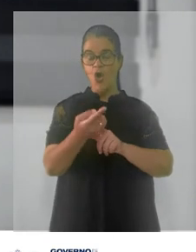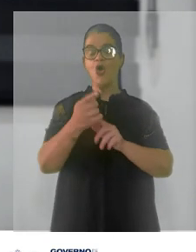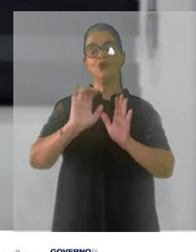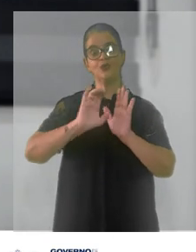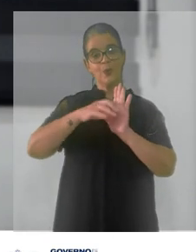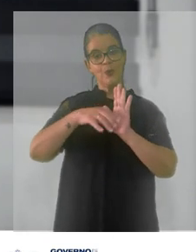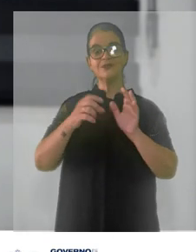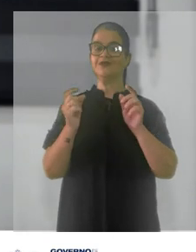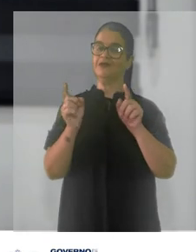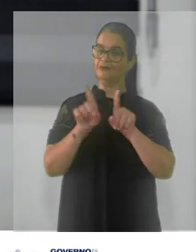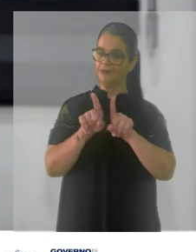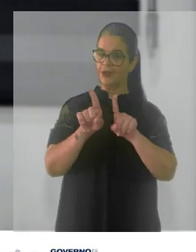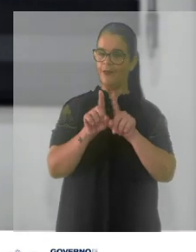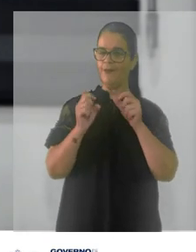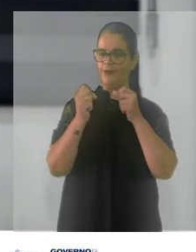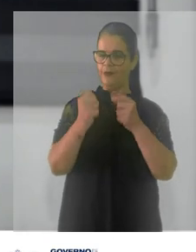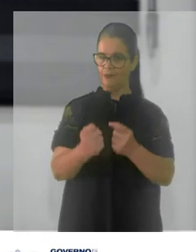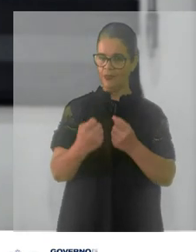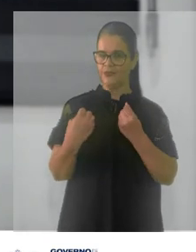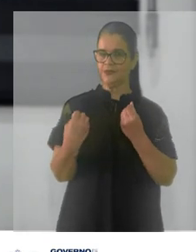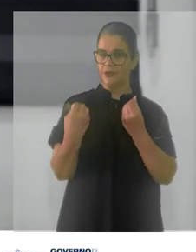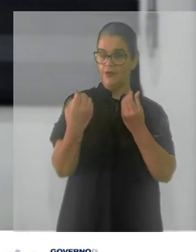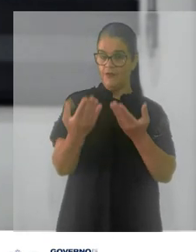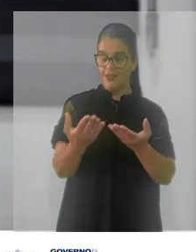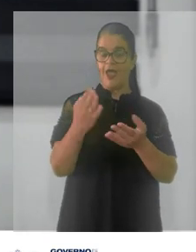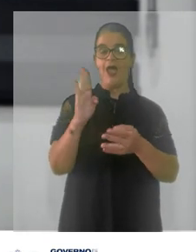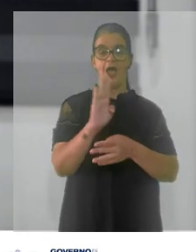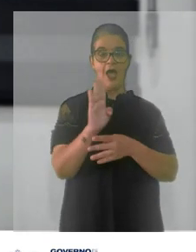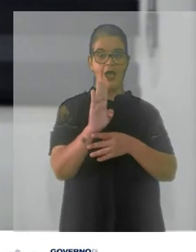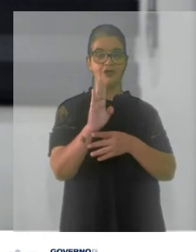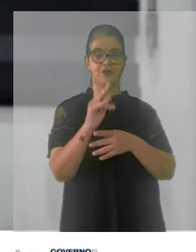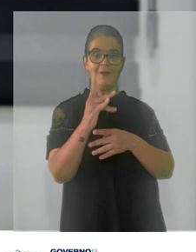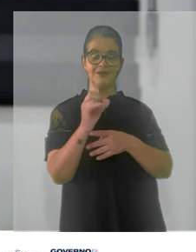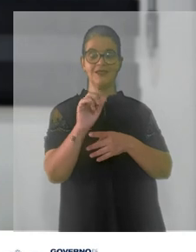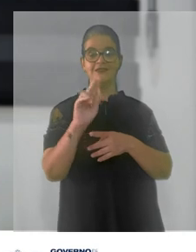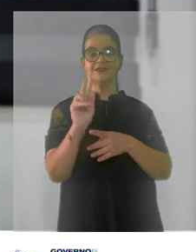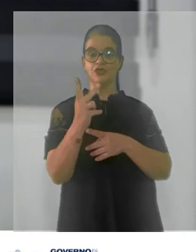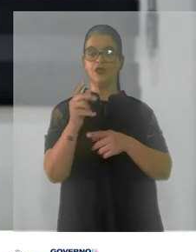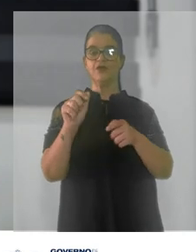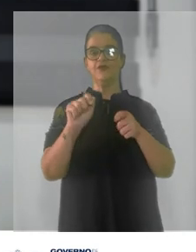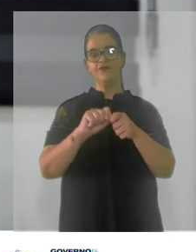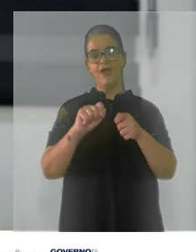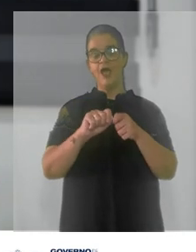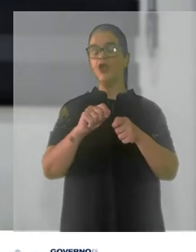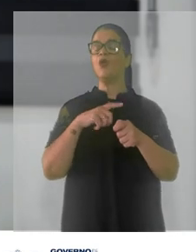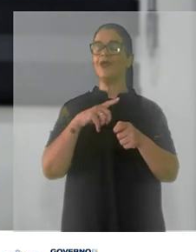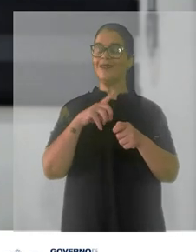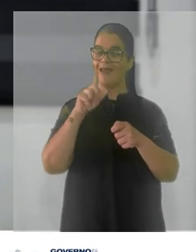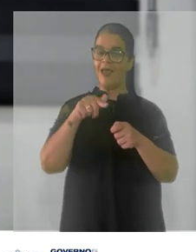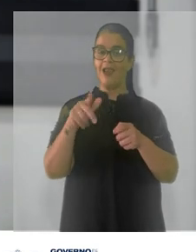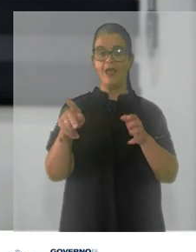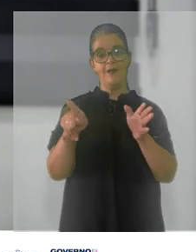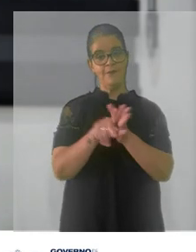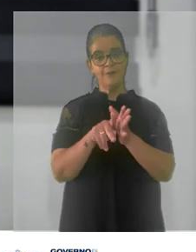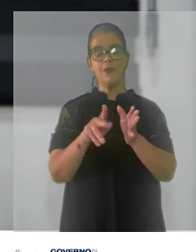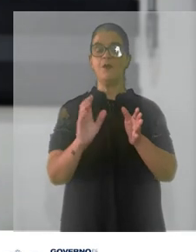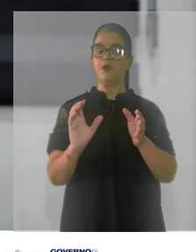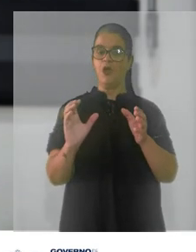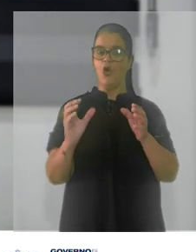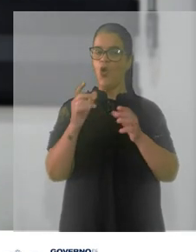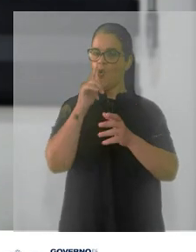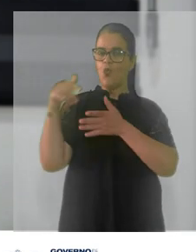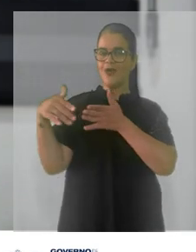que é possível dar às bacias hidrográficas é dizer que elas são compostas por um rio principal e todos os